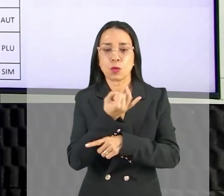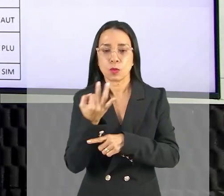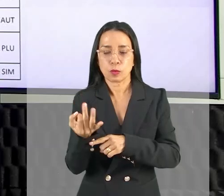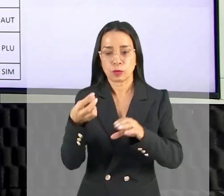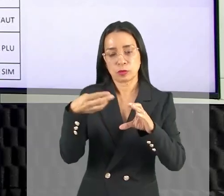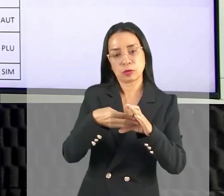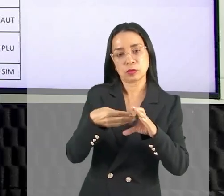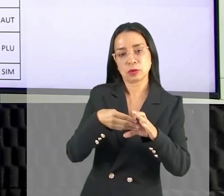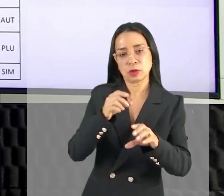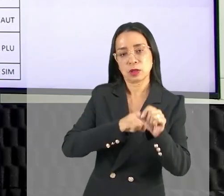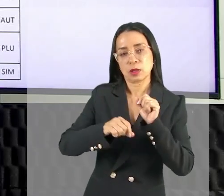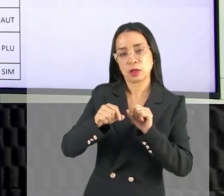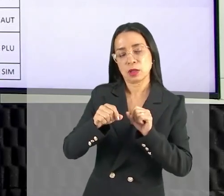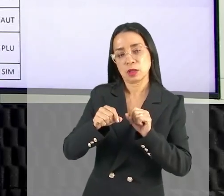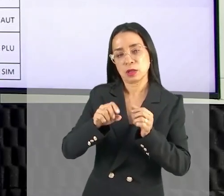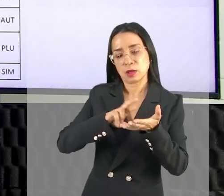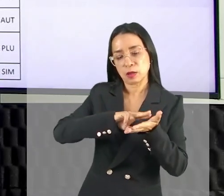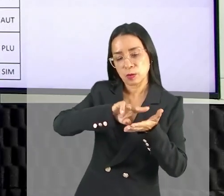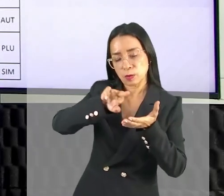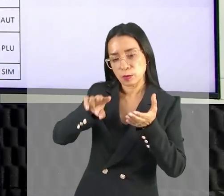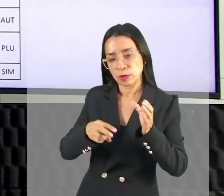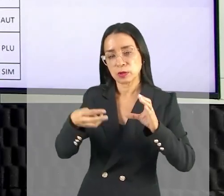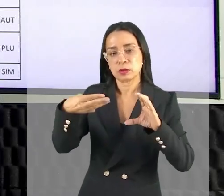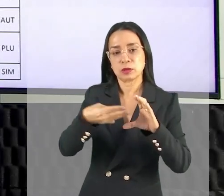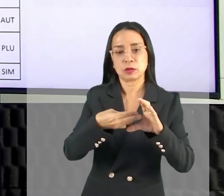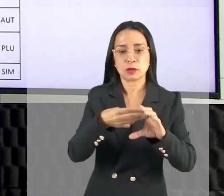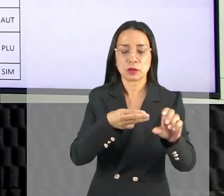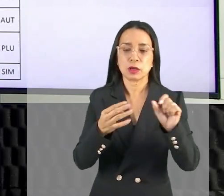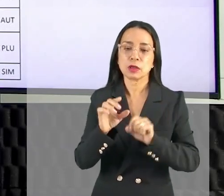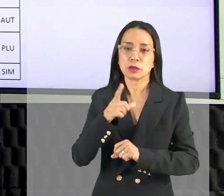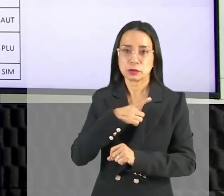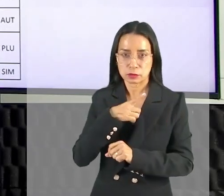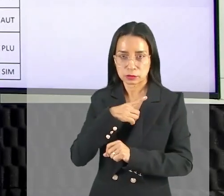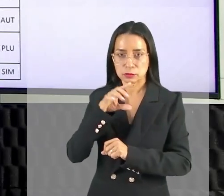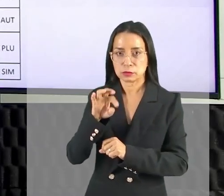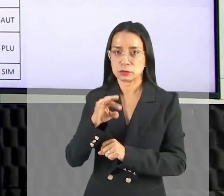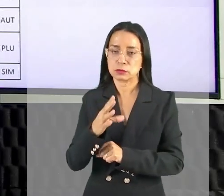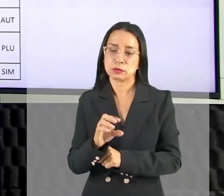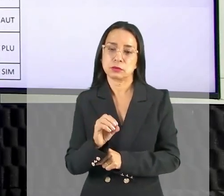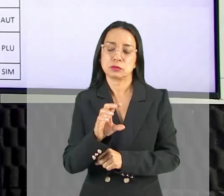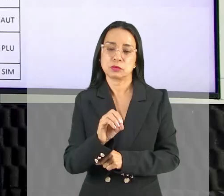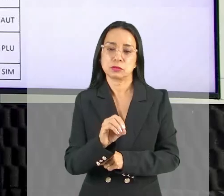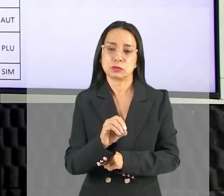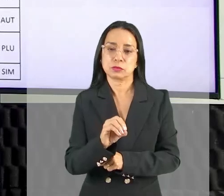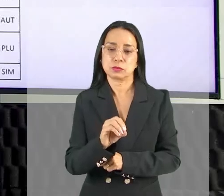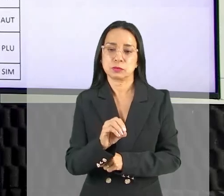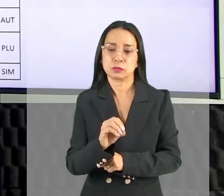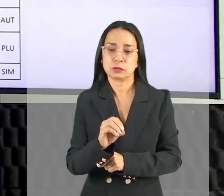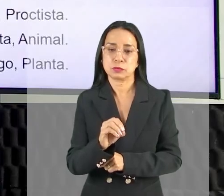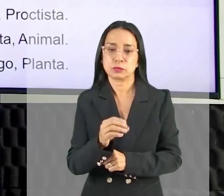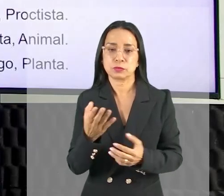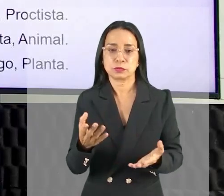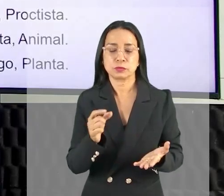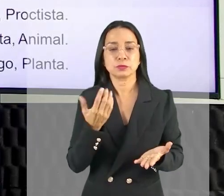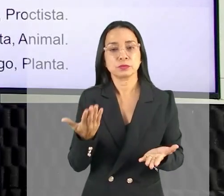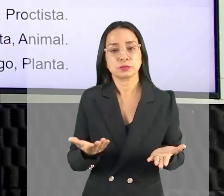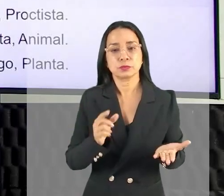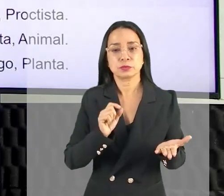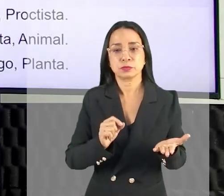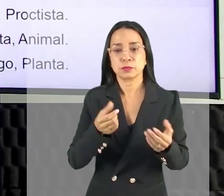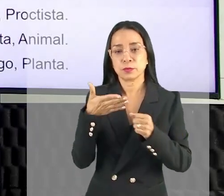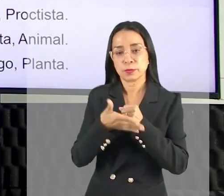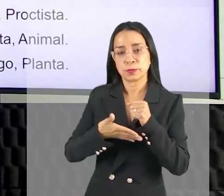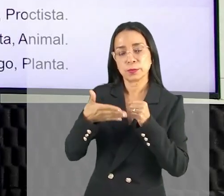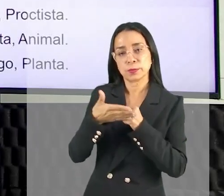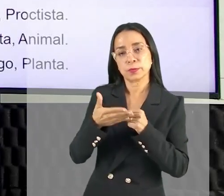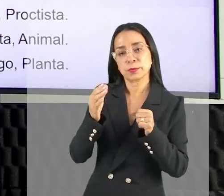quanto ao número de células, é pluricelular e forma tecidos, né? Então, com base